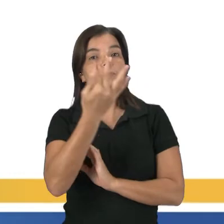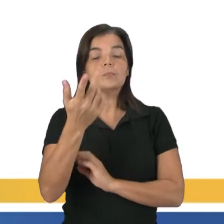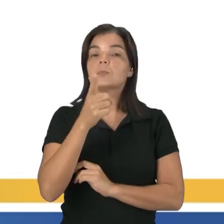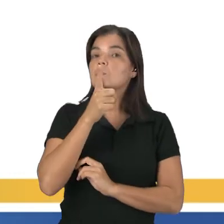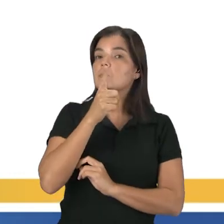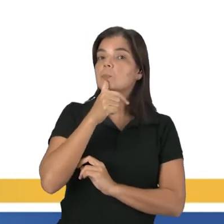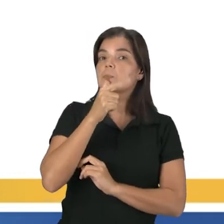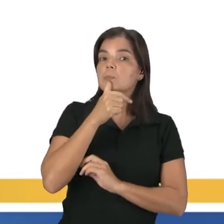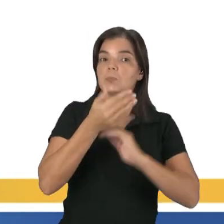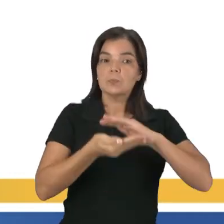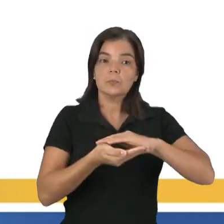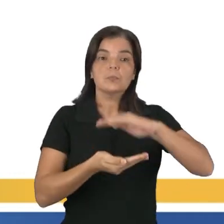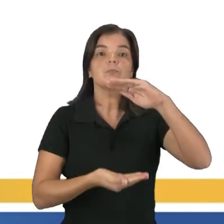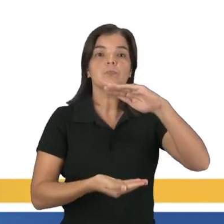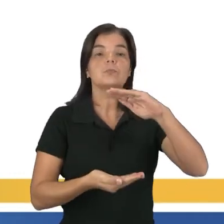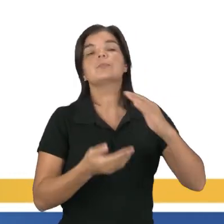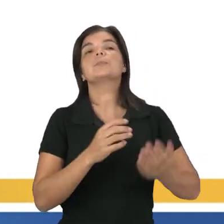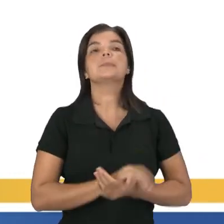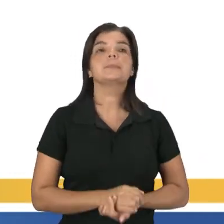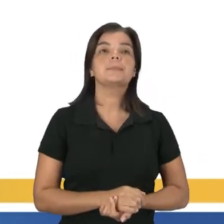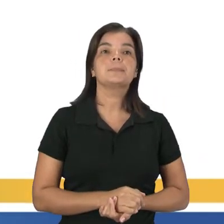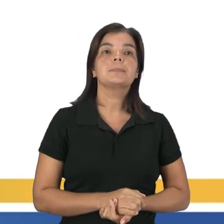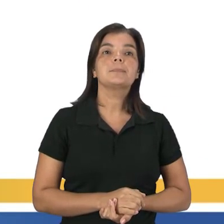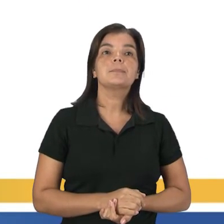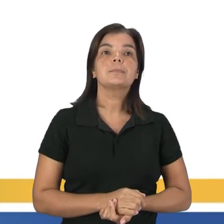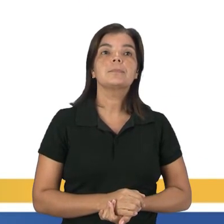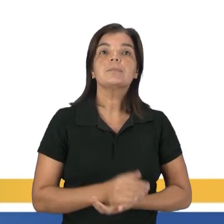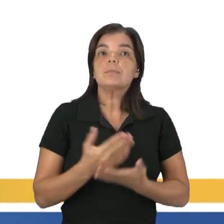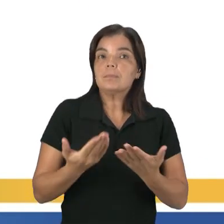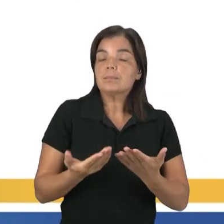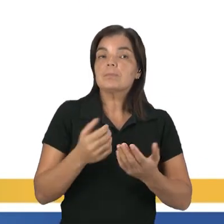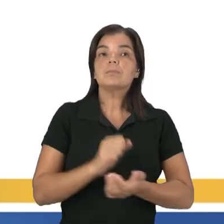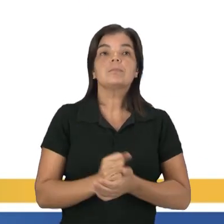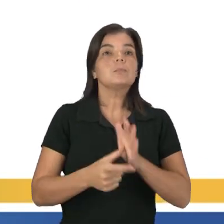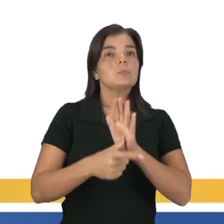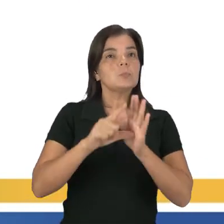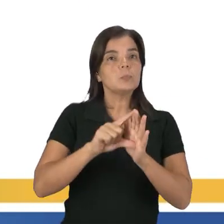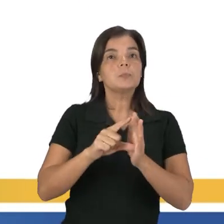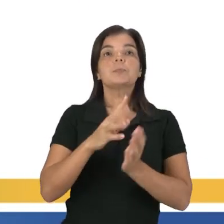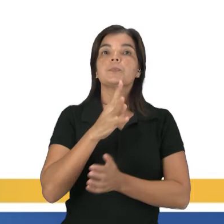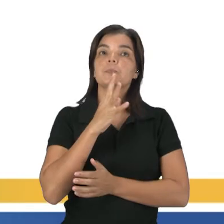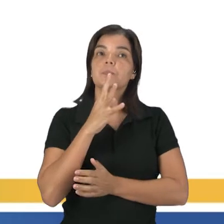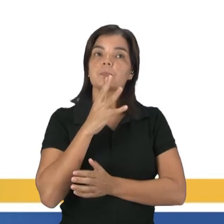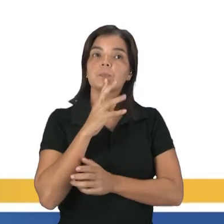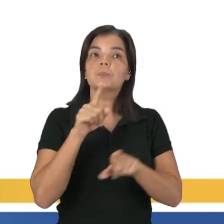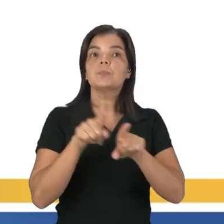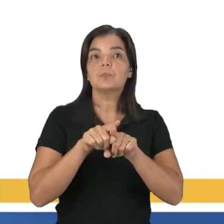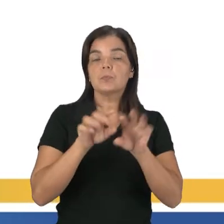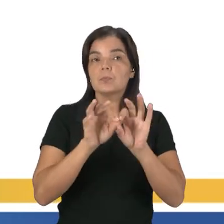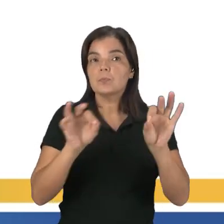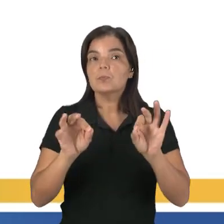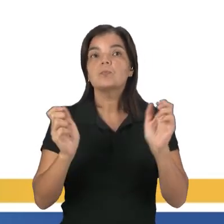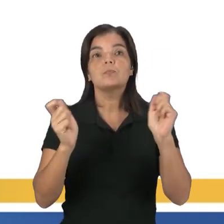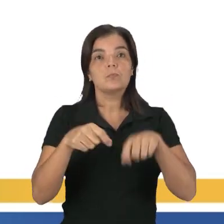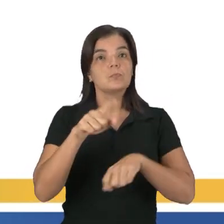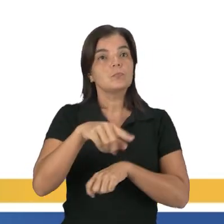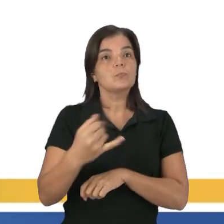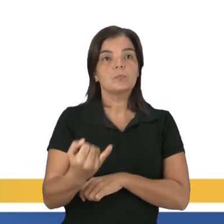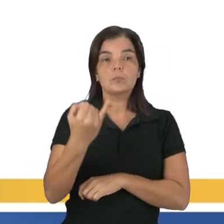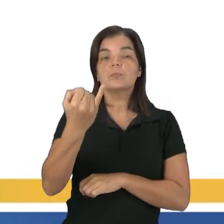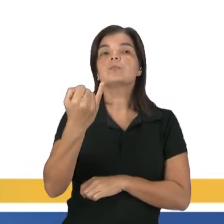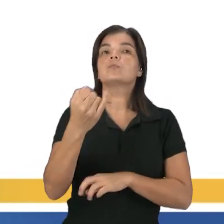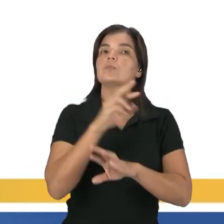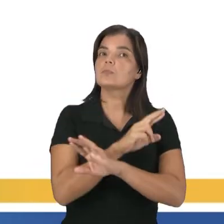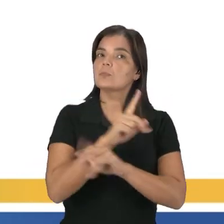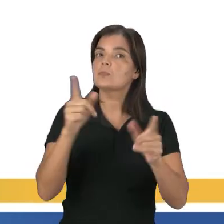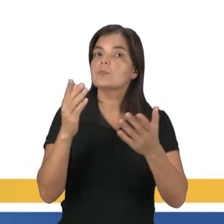de líquido em um certo recipiente. Então, né? Mas antes de conhecer as unidades de medidas de capacidade, é importante fazer